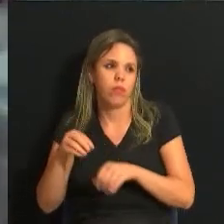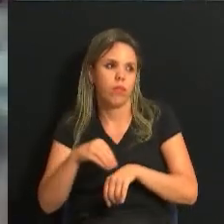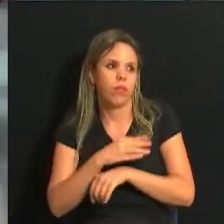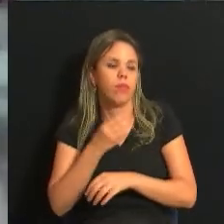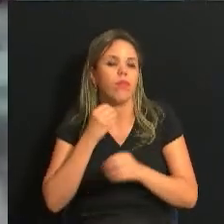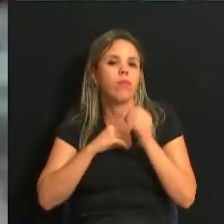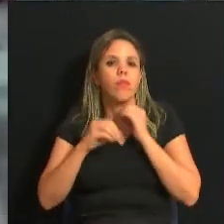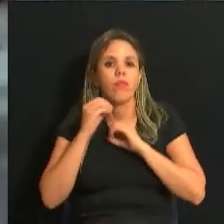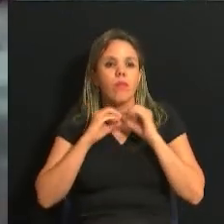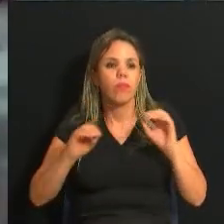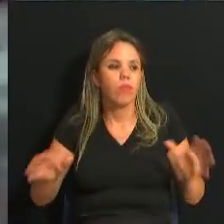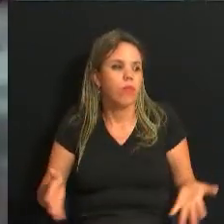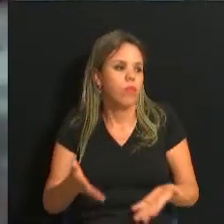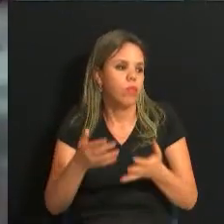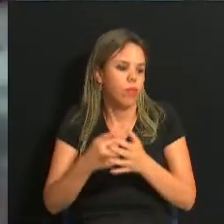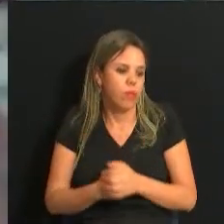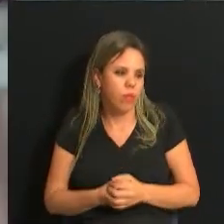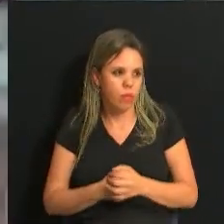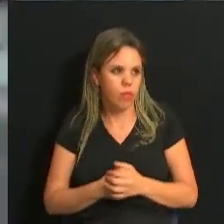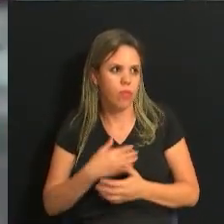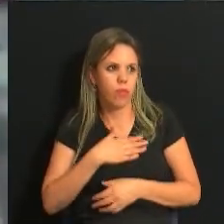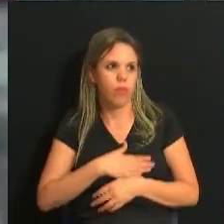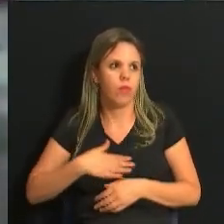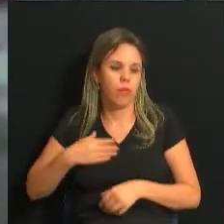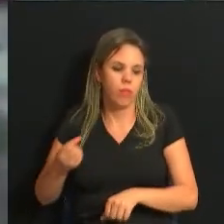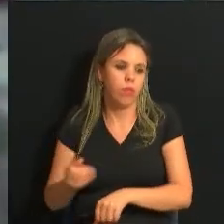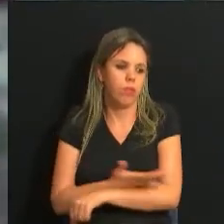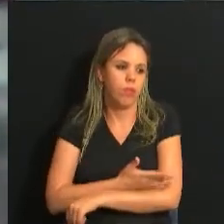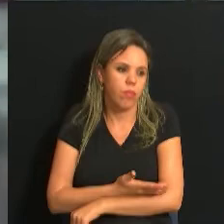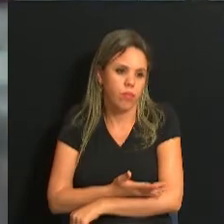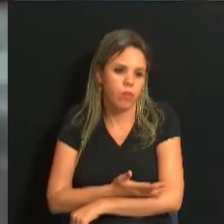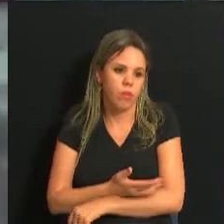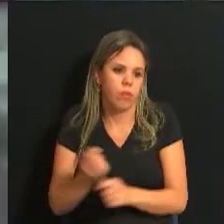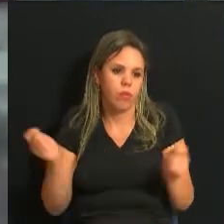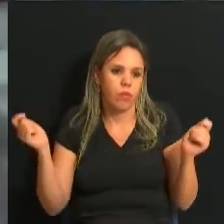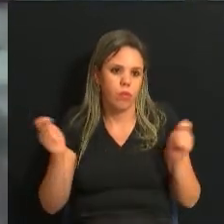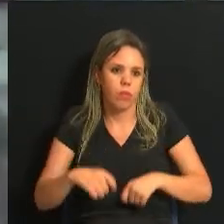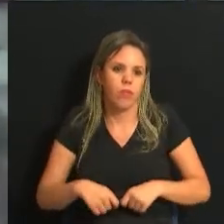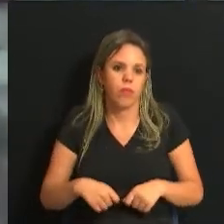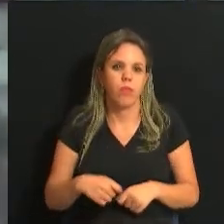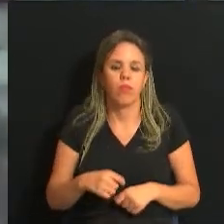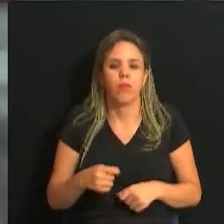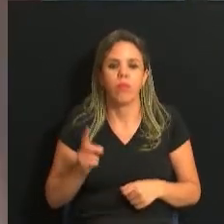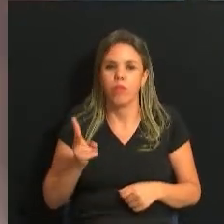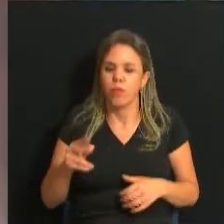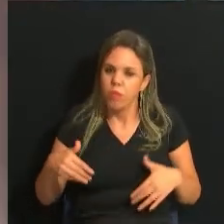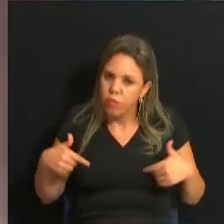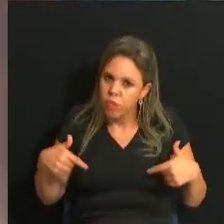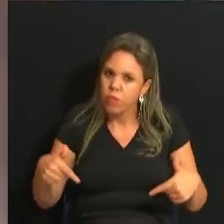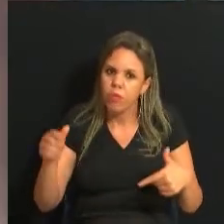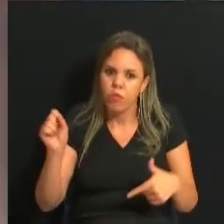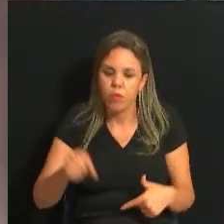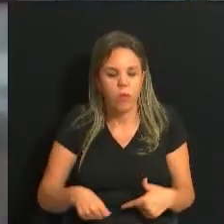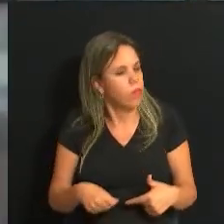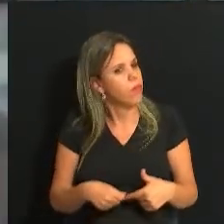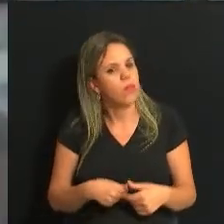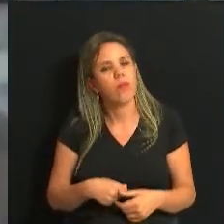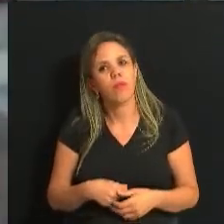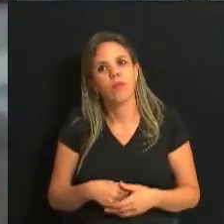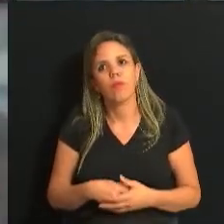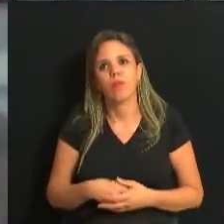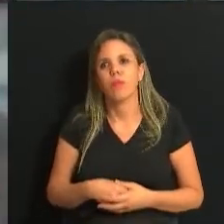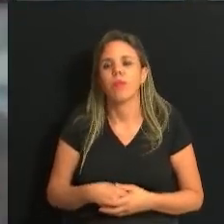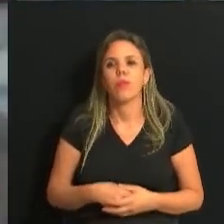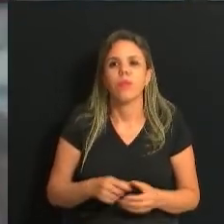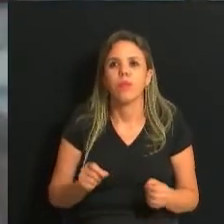de motivação, de bem-estar emocional, de empoderamento para poder seguir em frente. Isso sim é um combustível para fazer